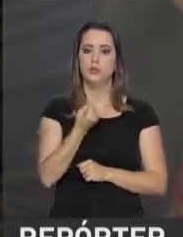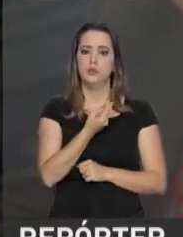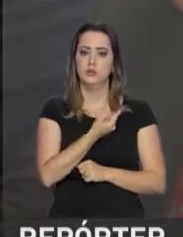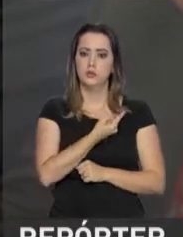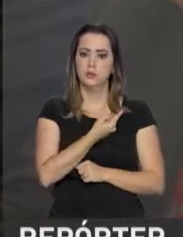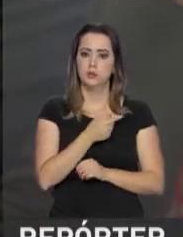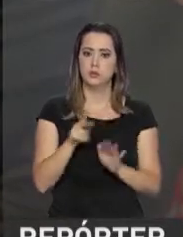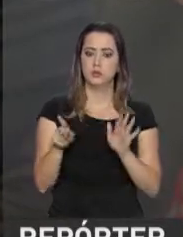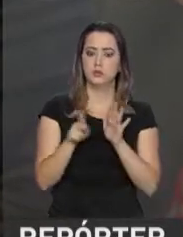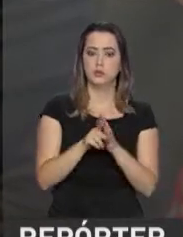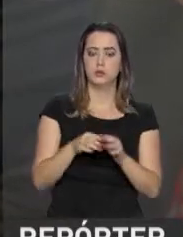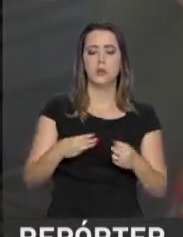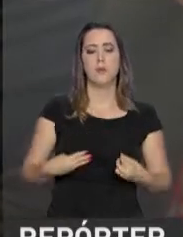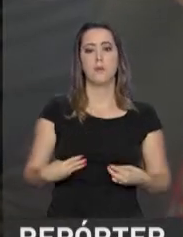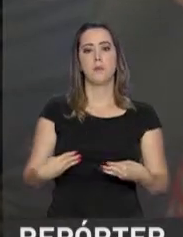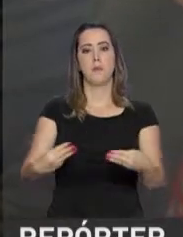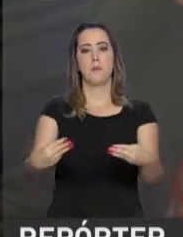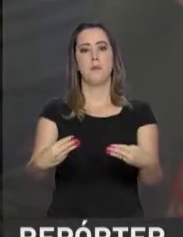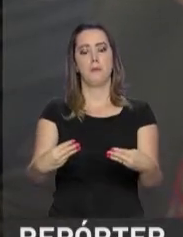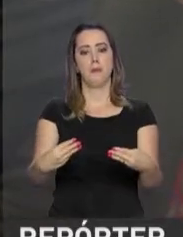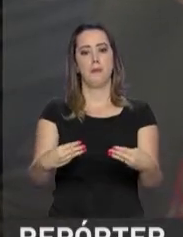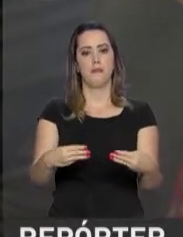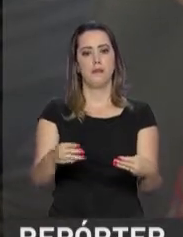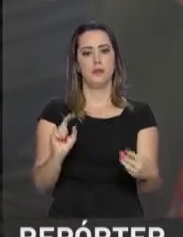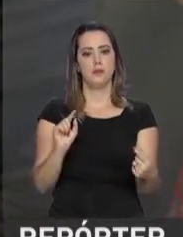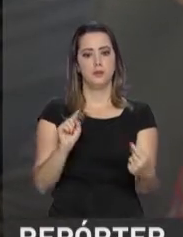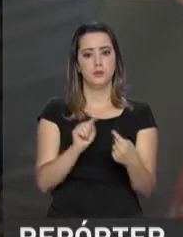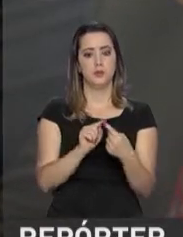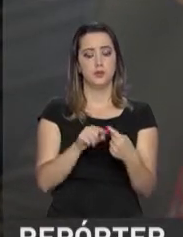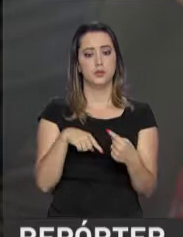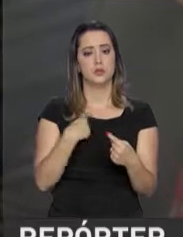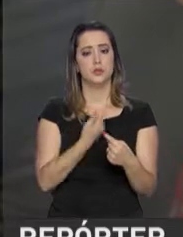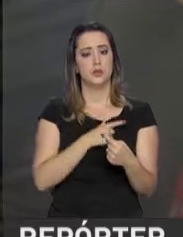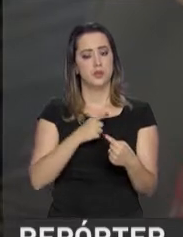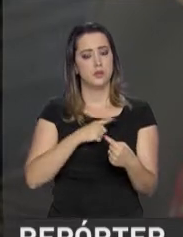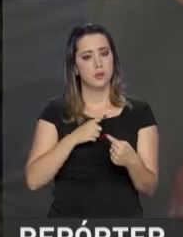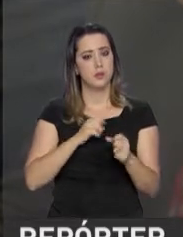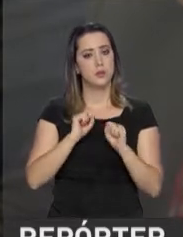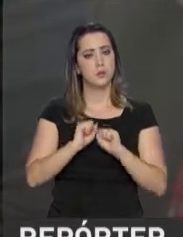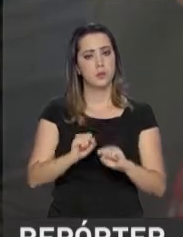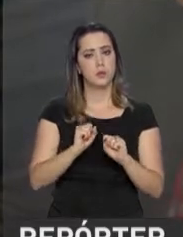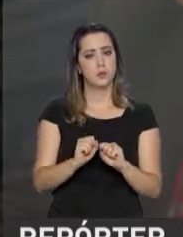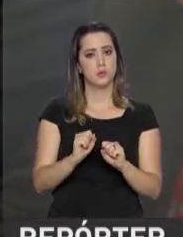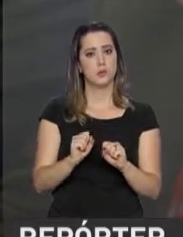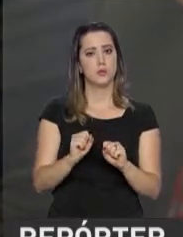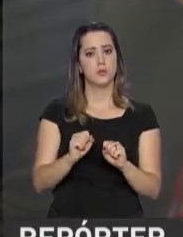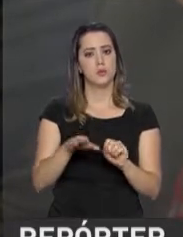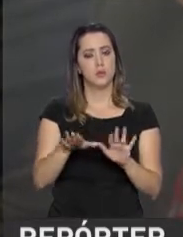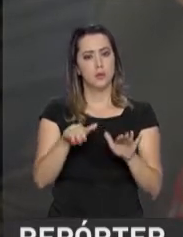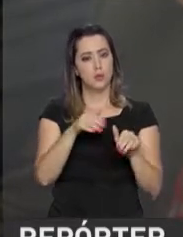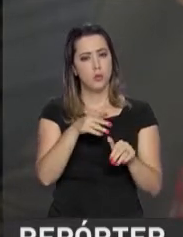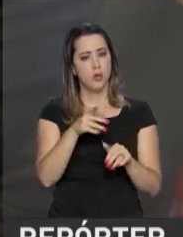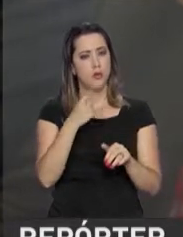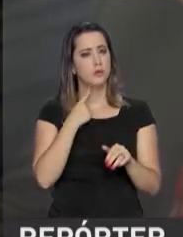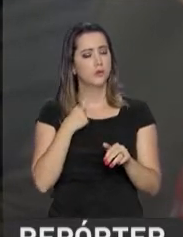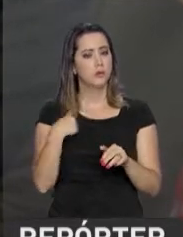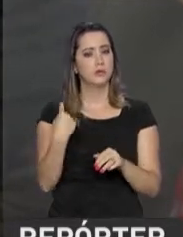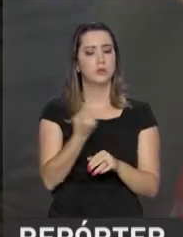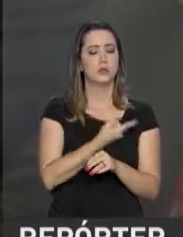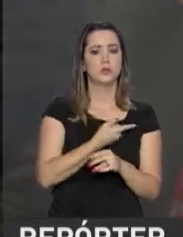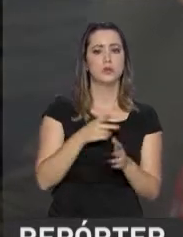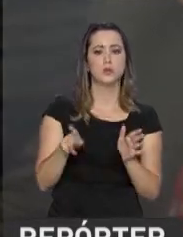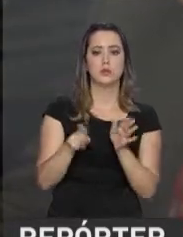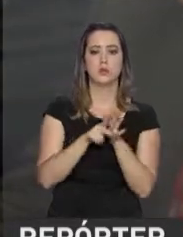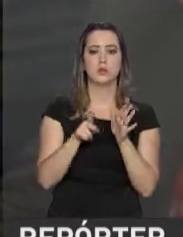respectivos ministérios, na medida em que temos a capacidade de catalisar os interesses de nossas